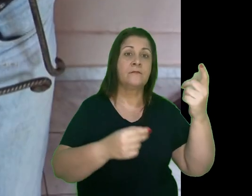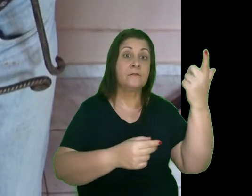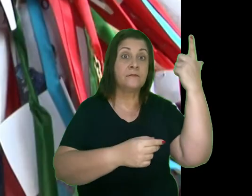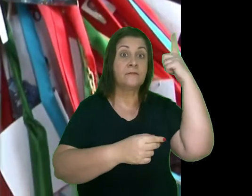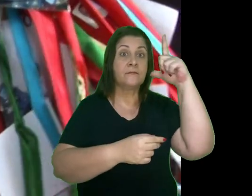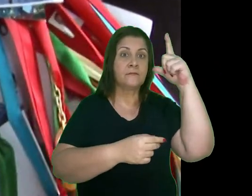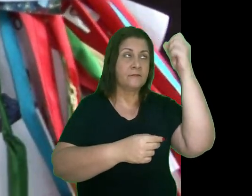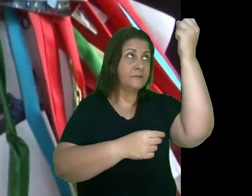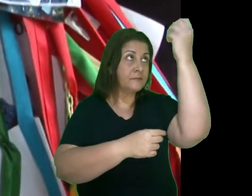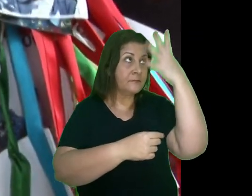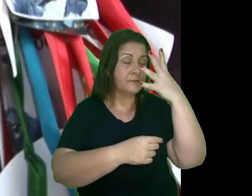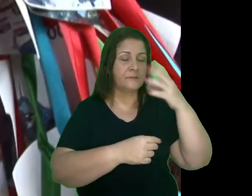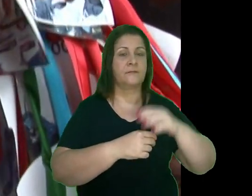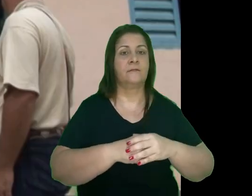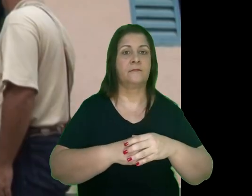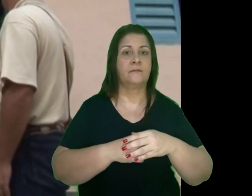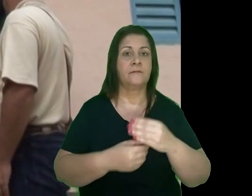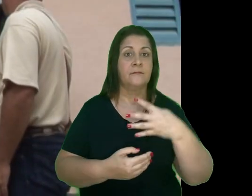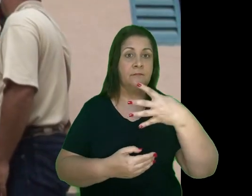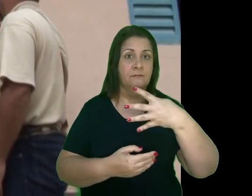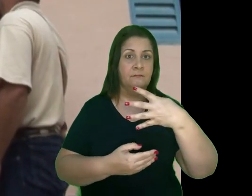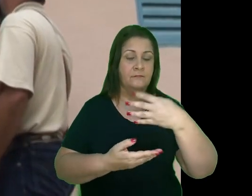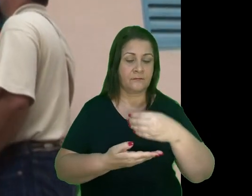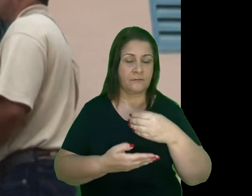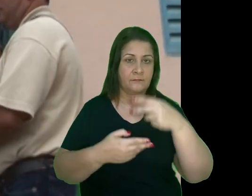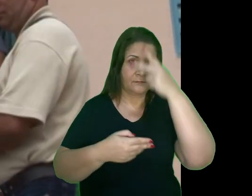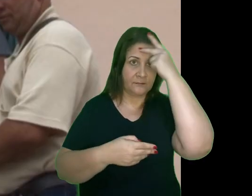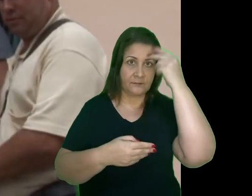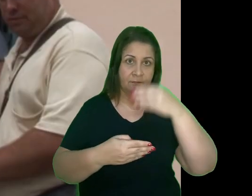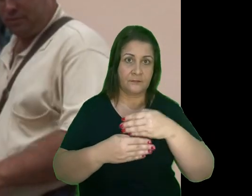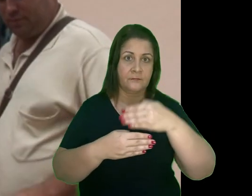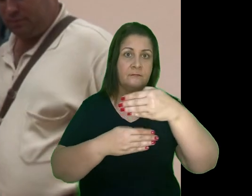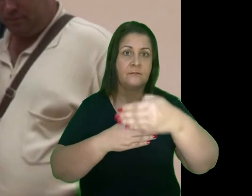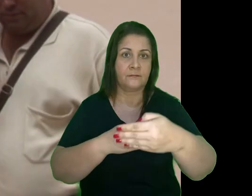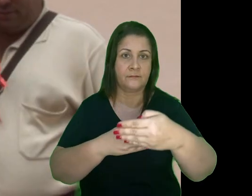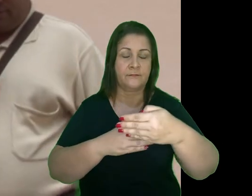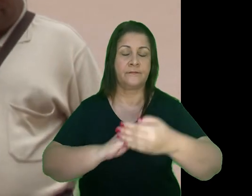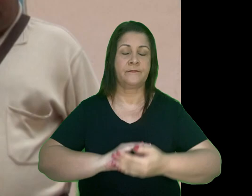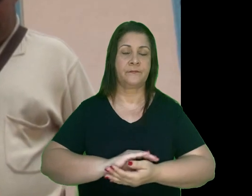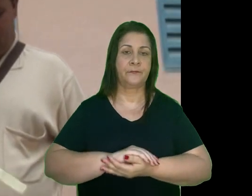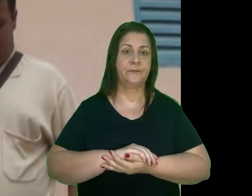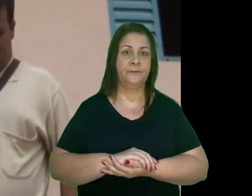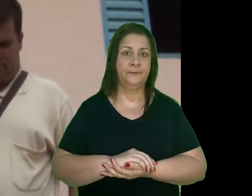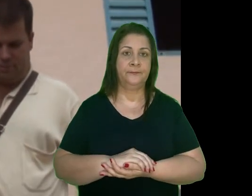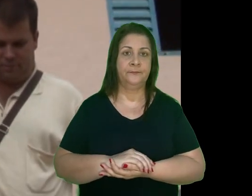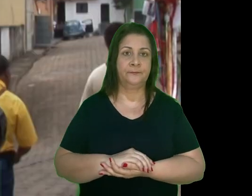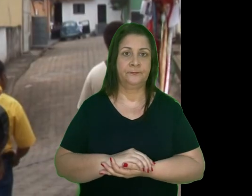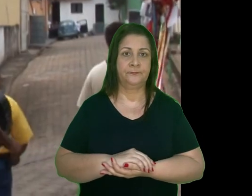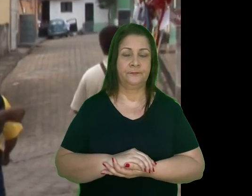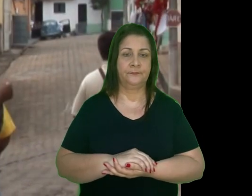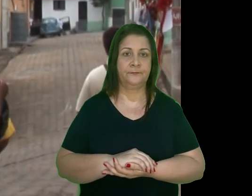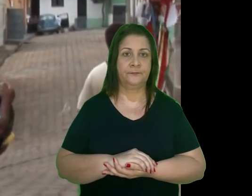cantores são divididos em quatro vozes, como mestre, contramestre, contralto e tiple.